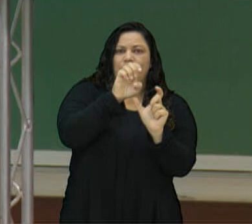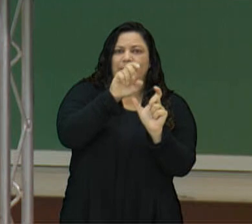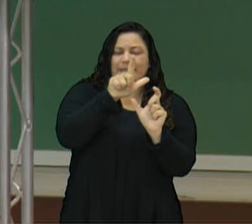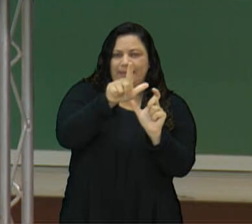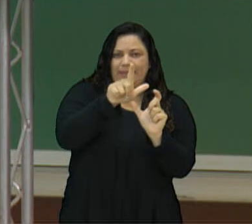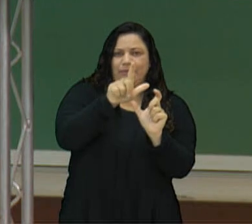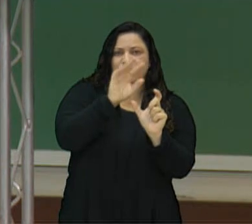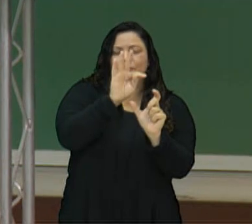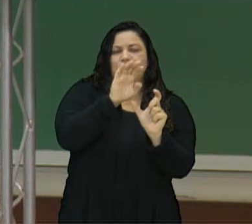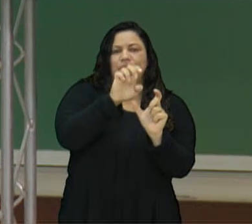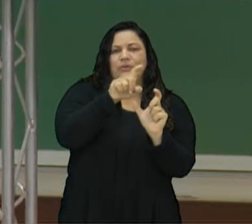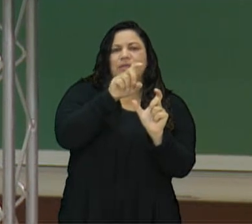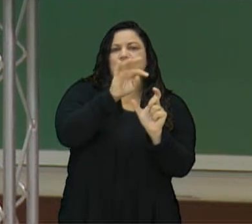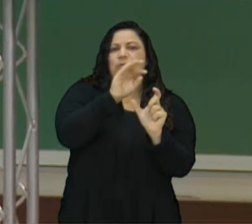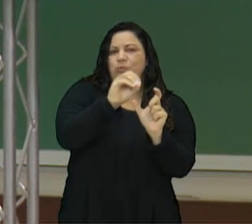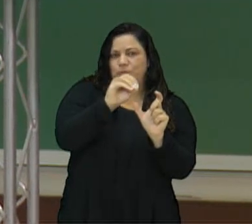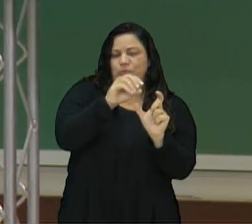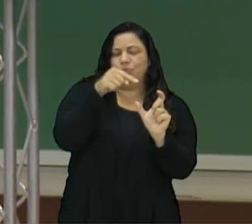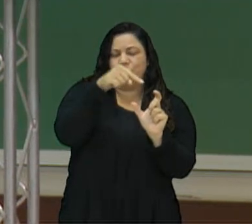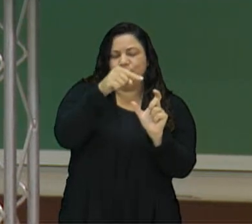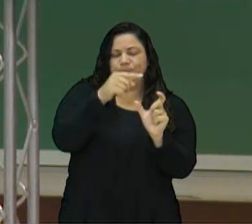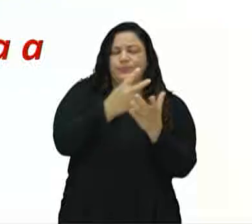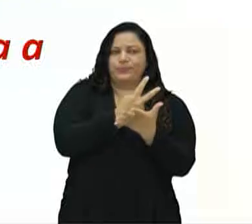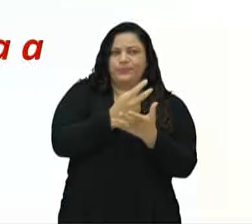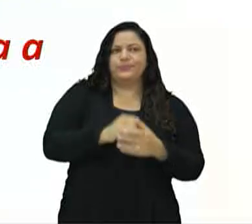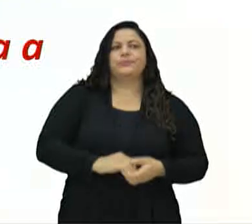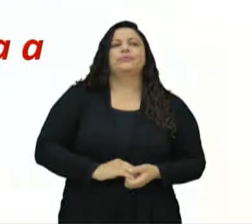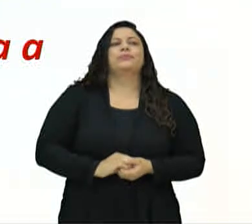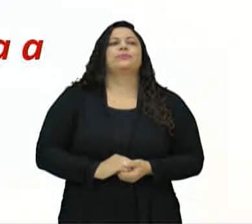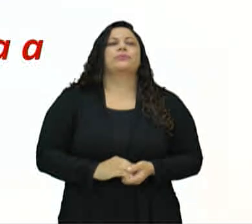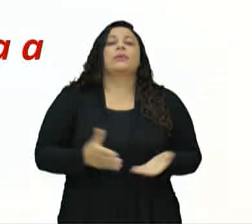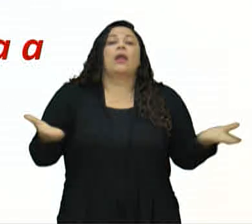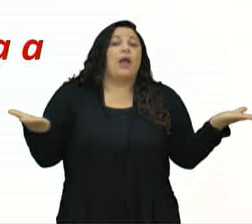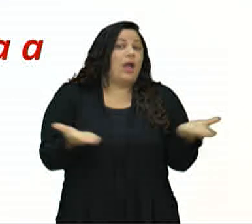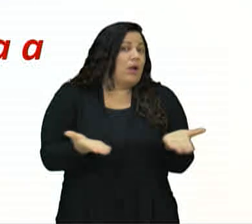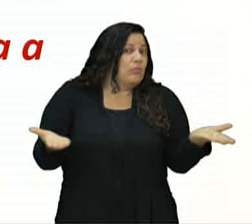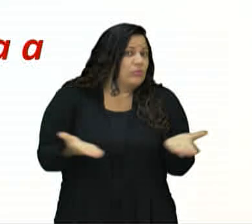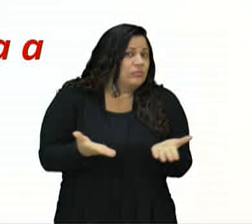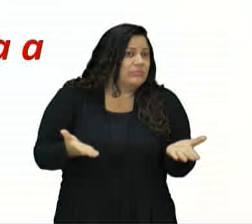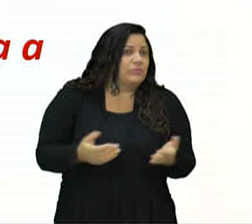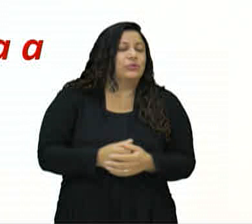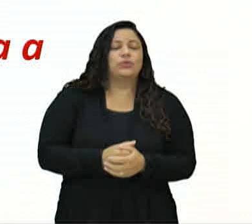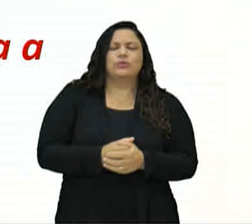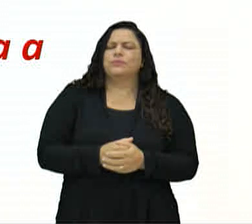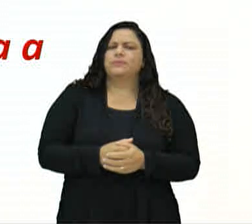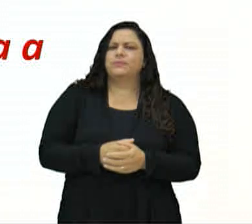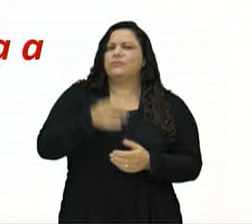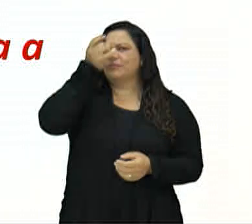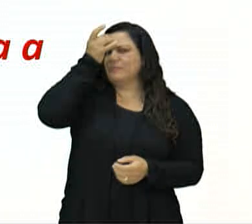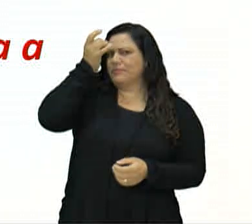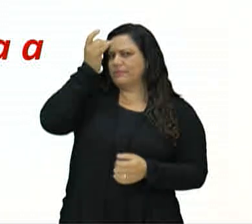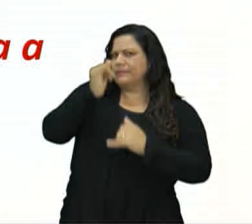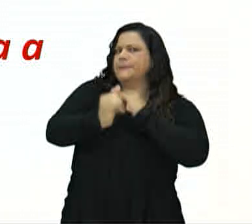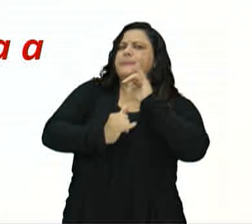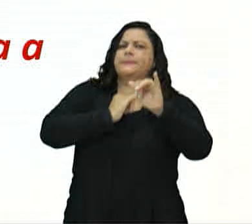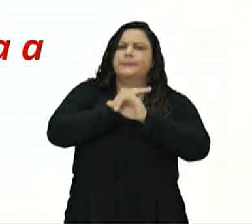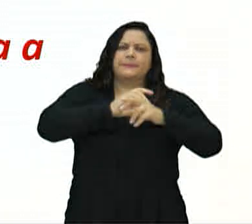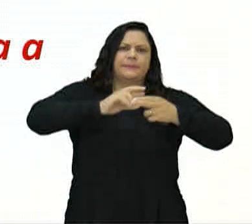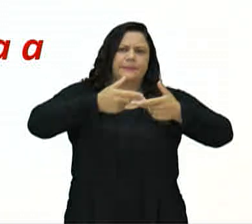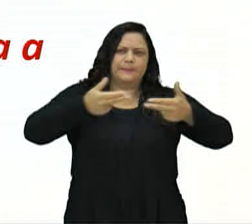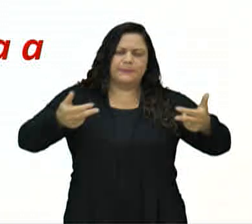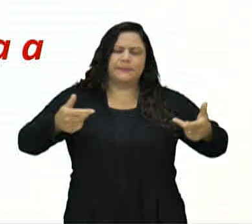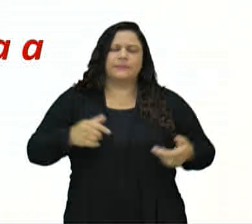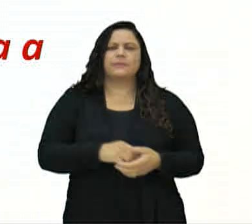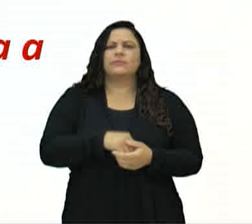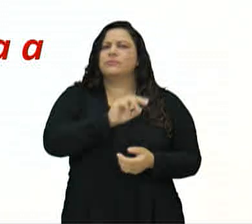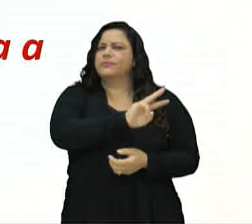aqui, né, hoje, com el fácil... Fácil acesso à internet, teremos sites especializados